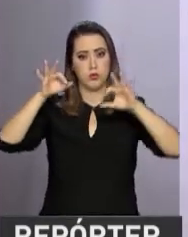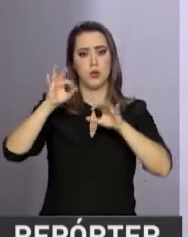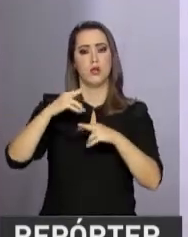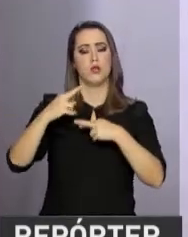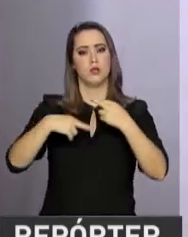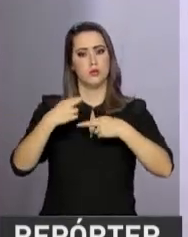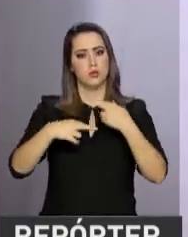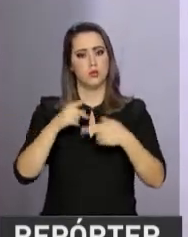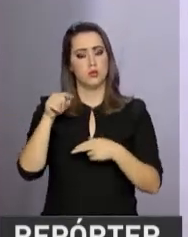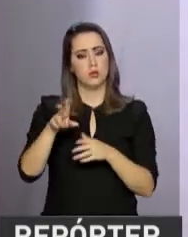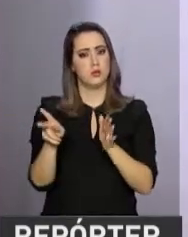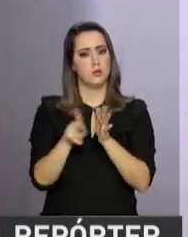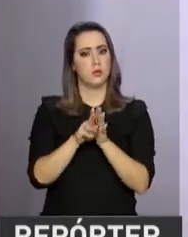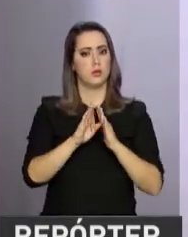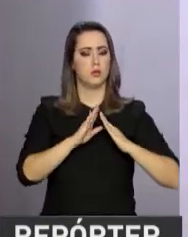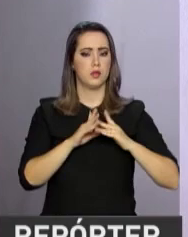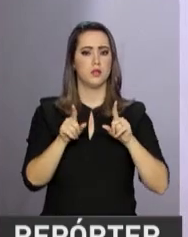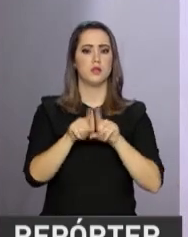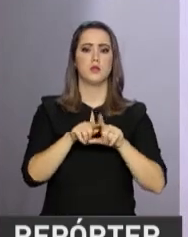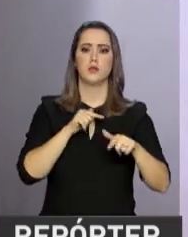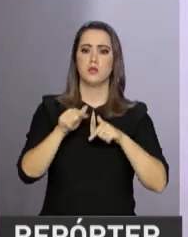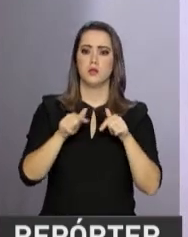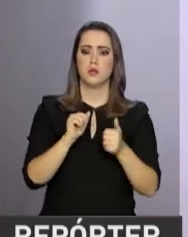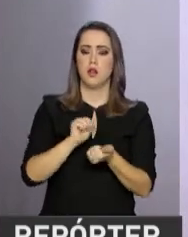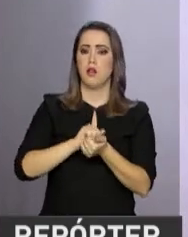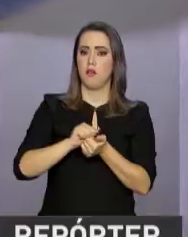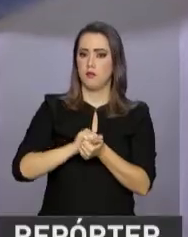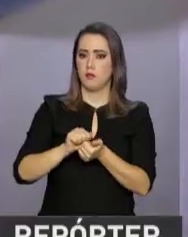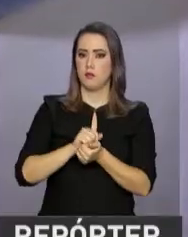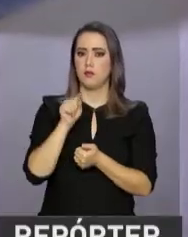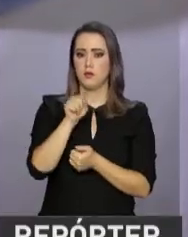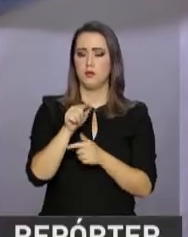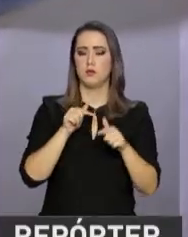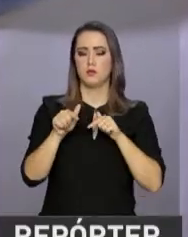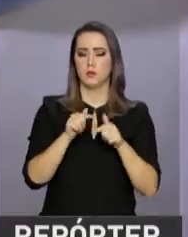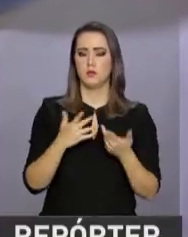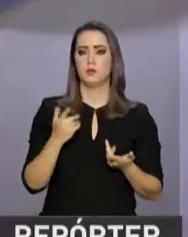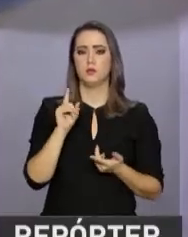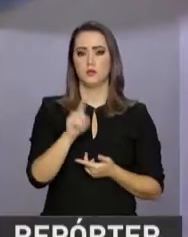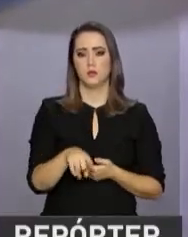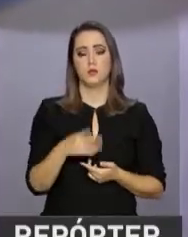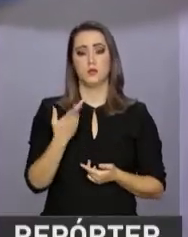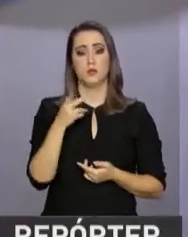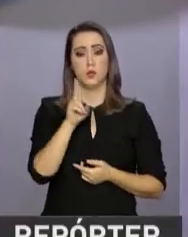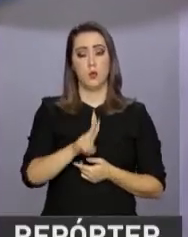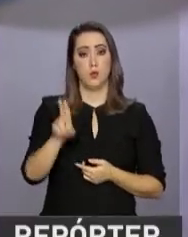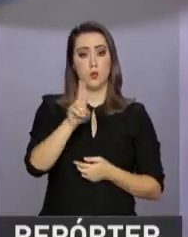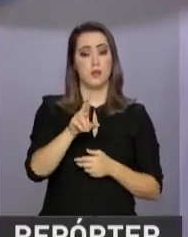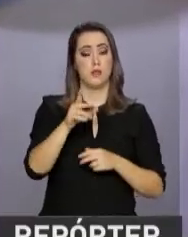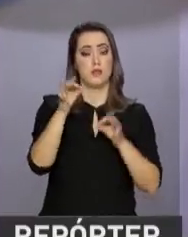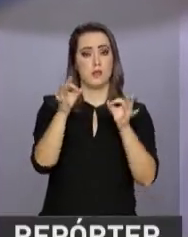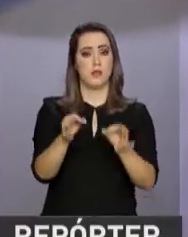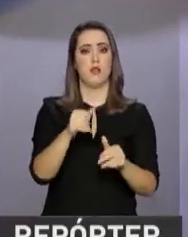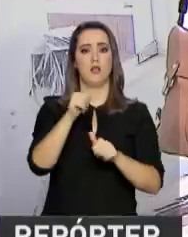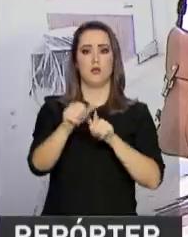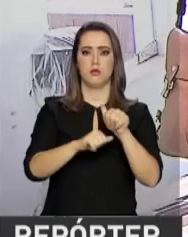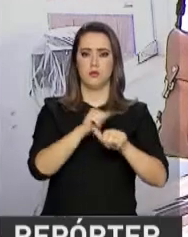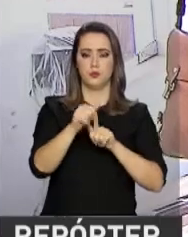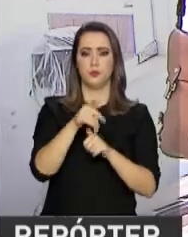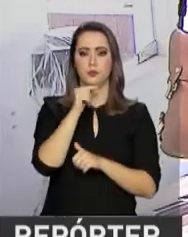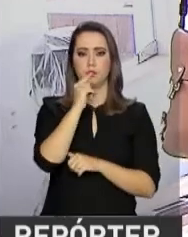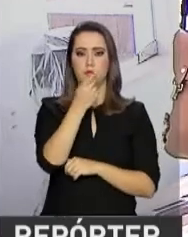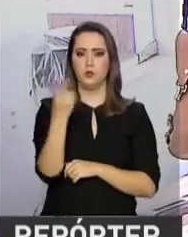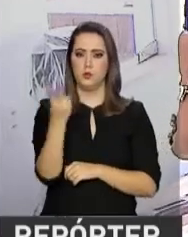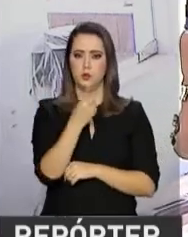reutilizar em casa e no meu trabalho e precisa lavar o carro com o aluno faça esse tratamento é esta reutilização da água da chuva e